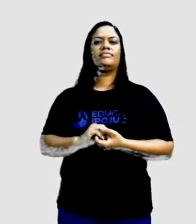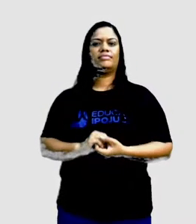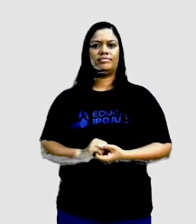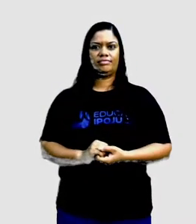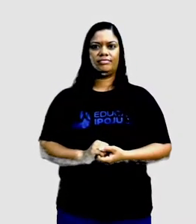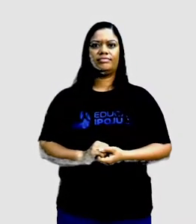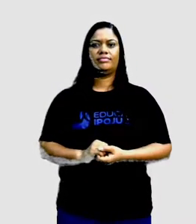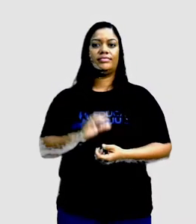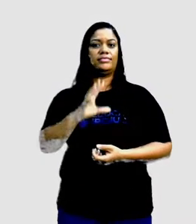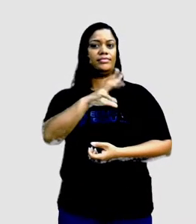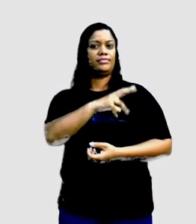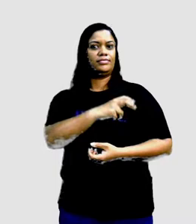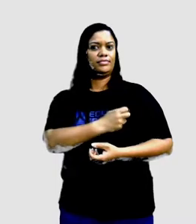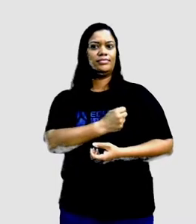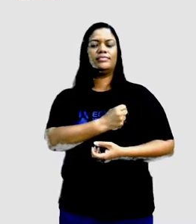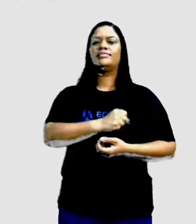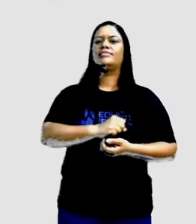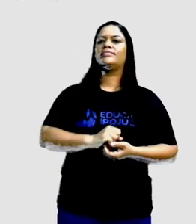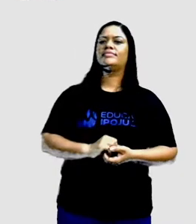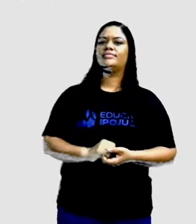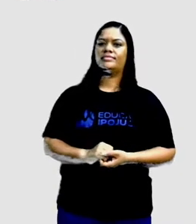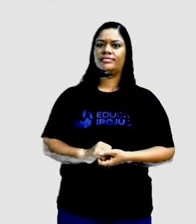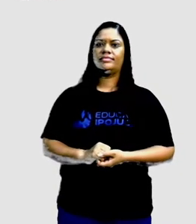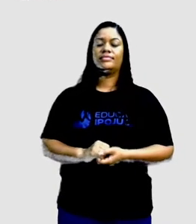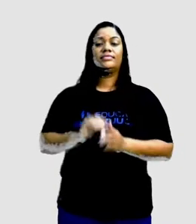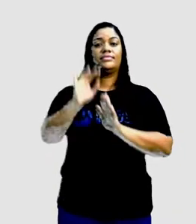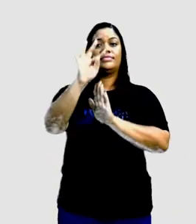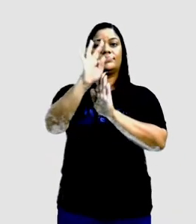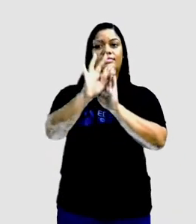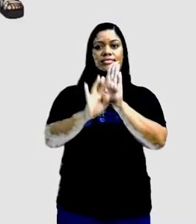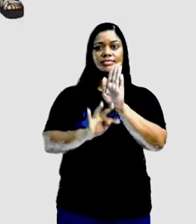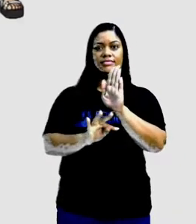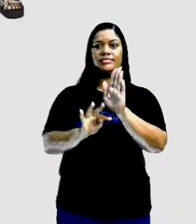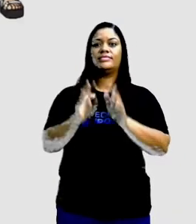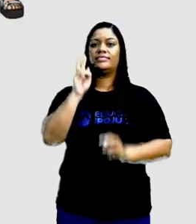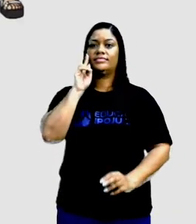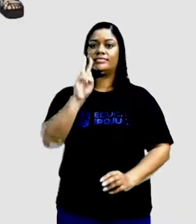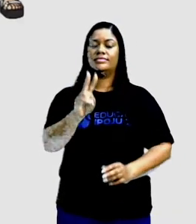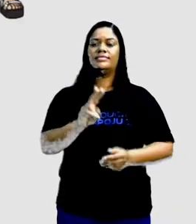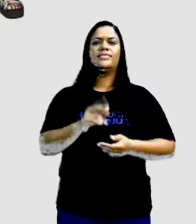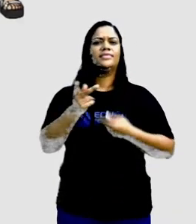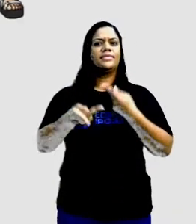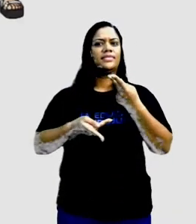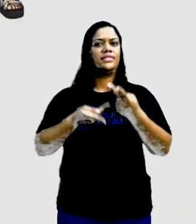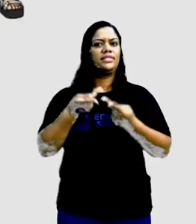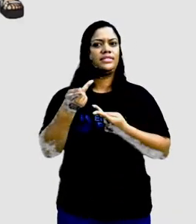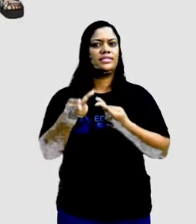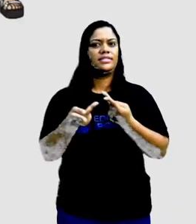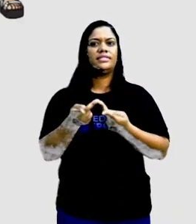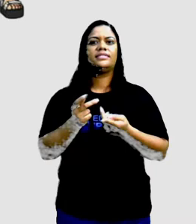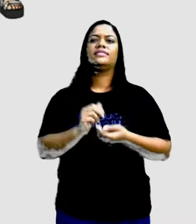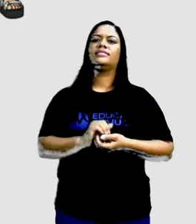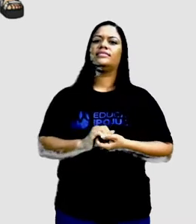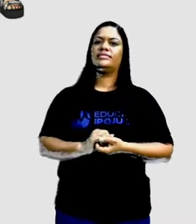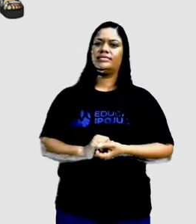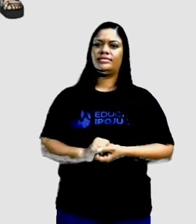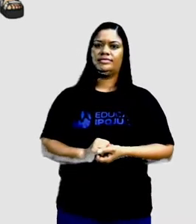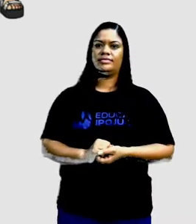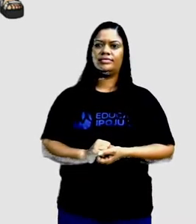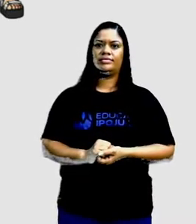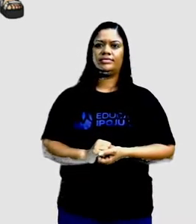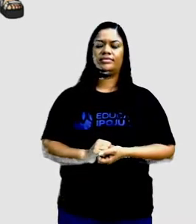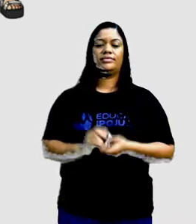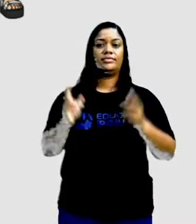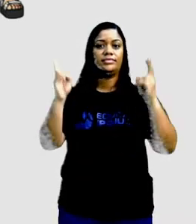relacionamento e o amor, tá certo? Então esse texto aí, gente, como a gente tá vendo, ele fala, né, justamente